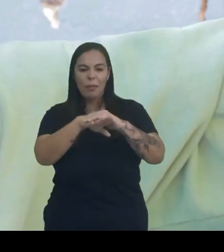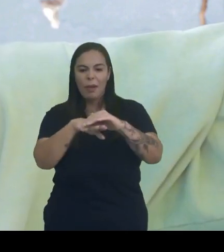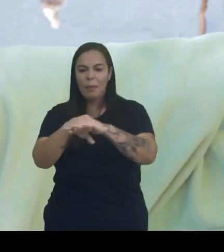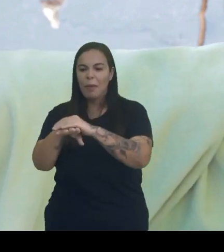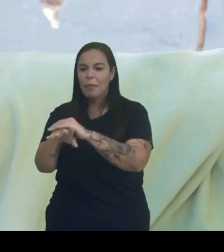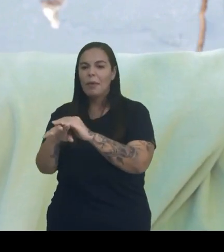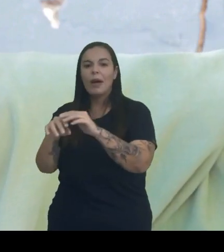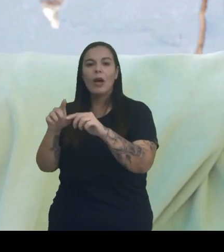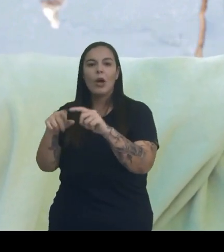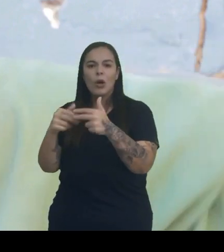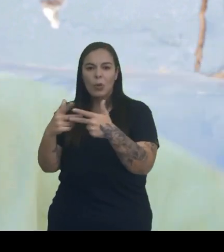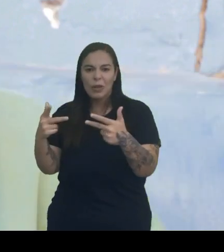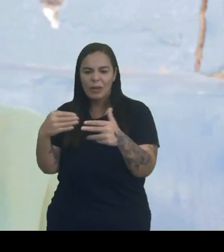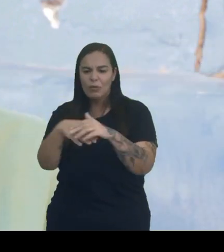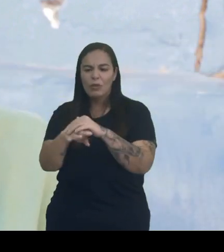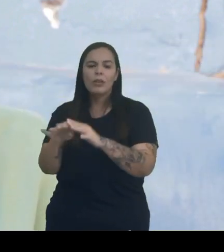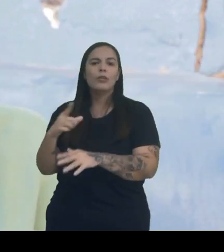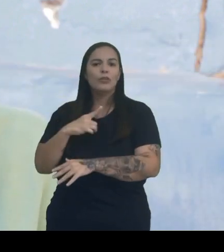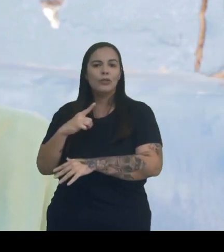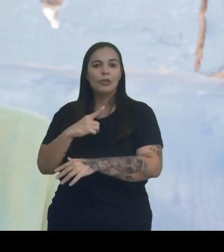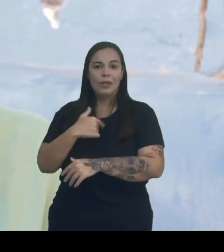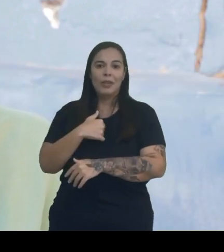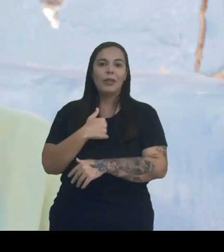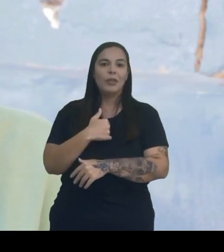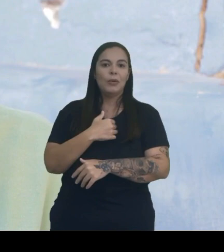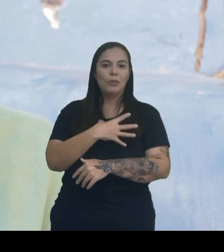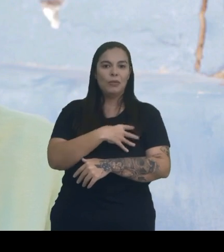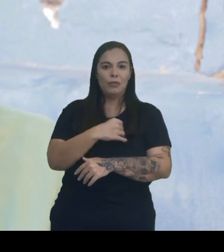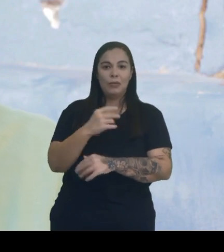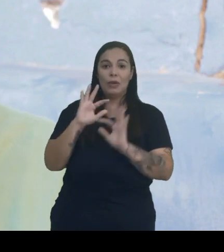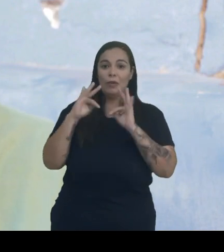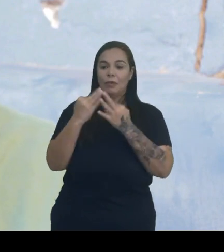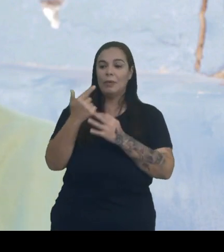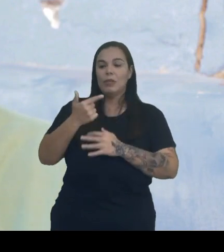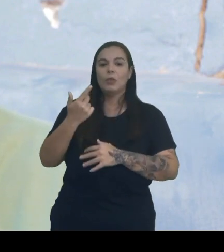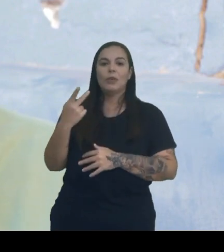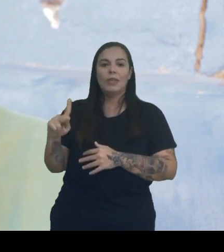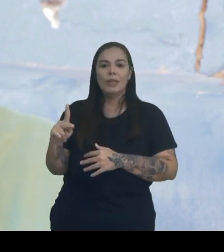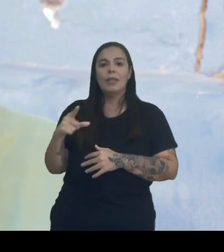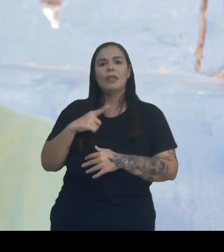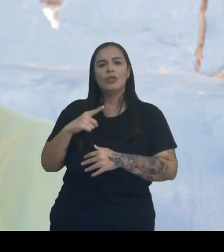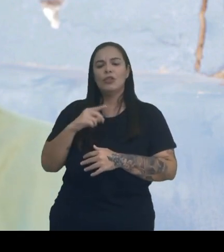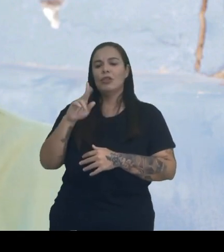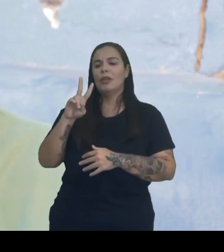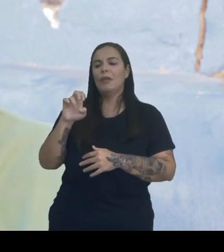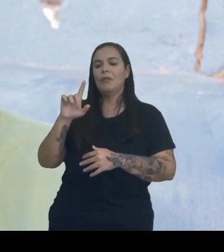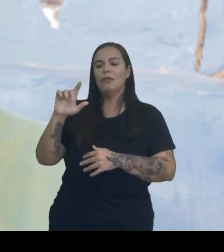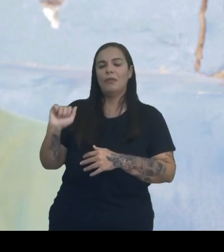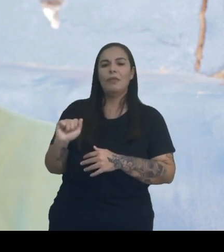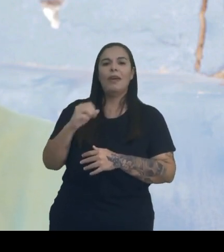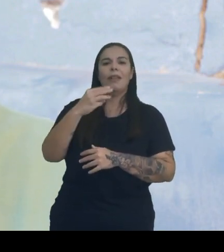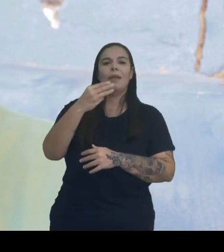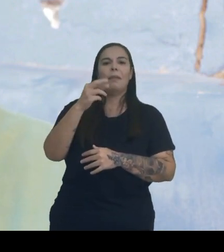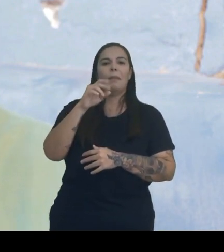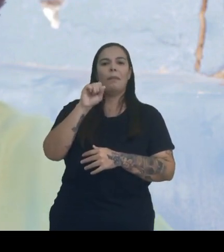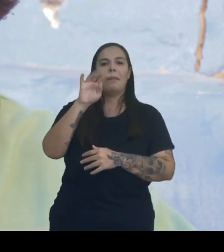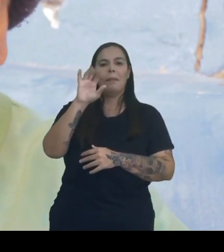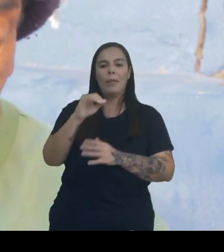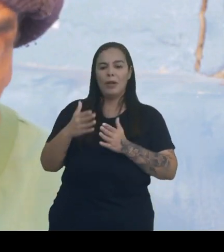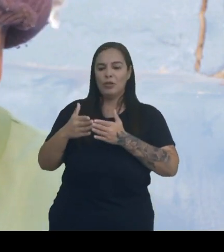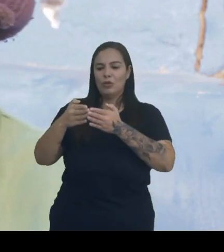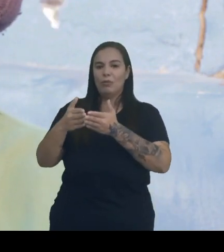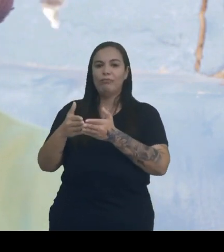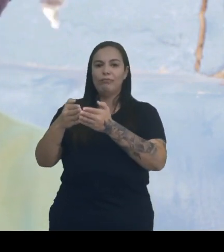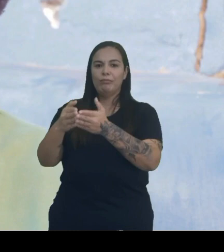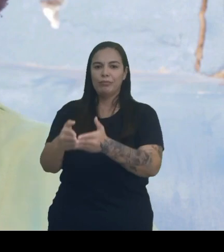morava aqui atrás. Tá entendendo? Eu sou filho de uma segunda família dele. Meu pai tinha vela, tinha mastro, as canoas